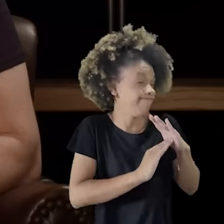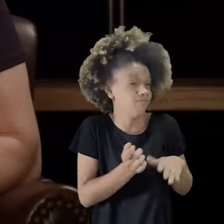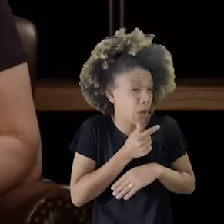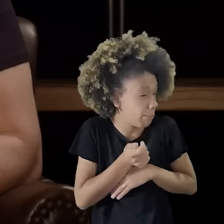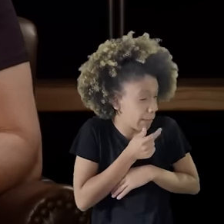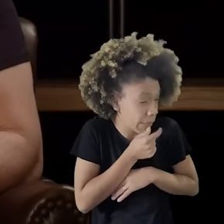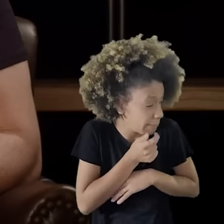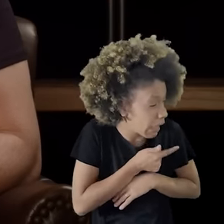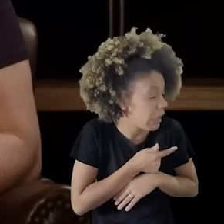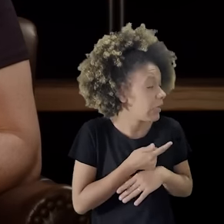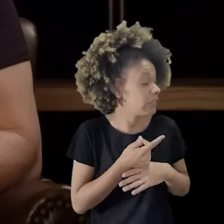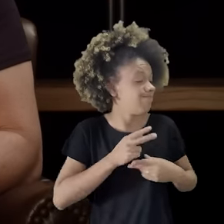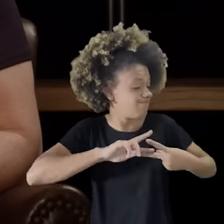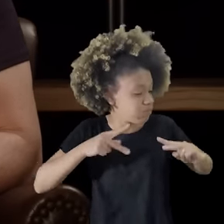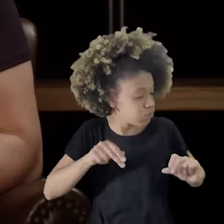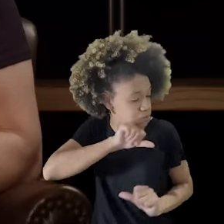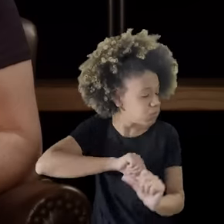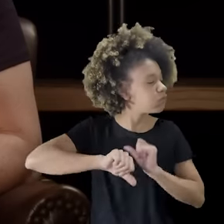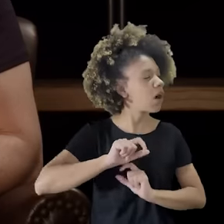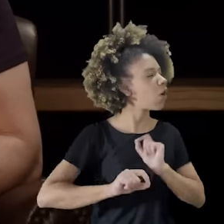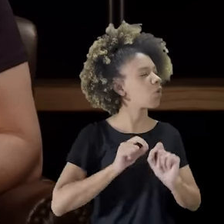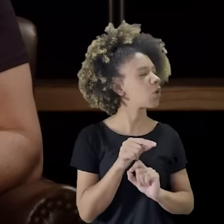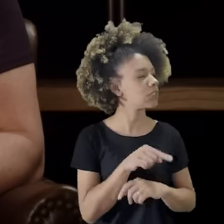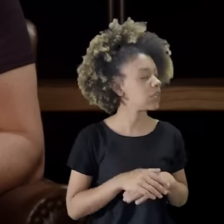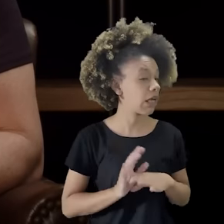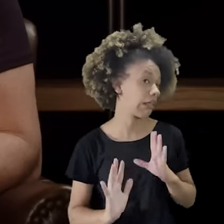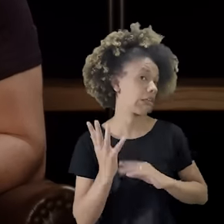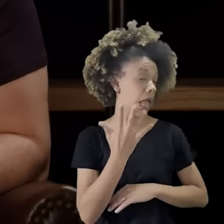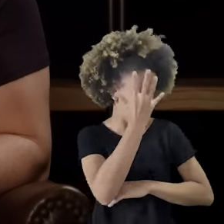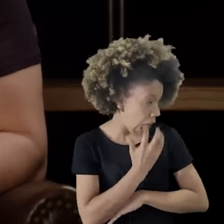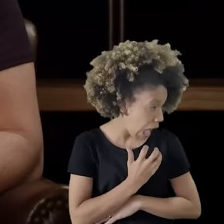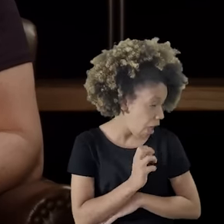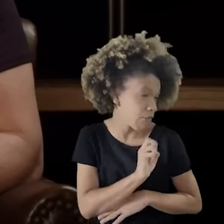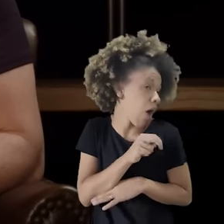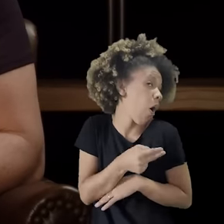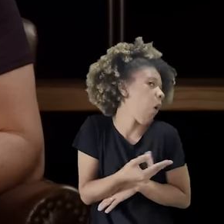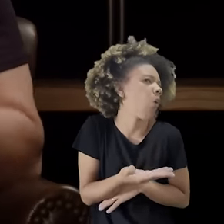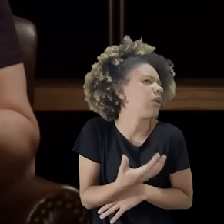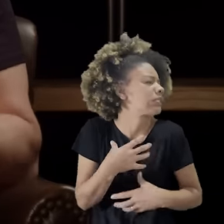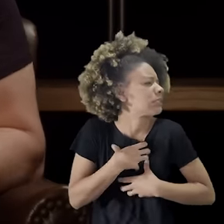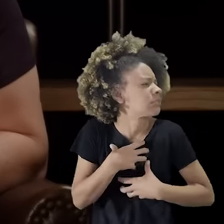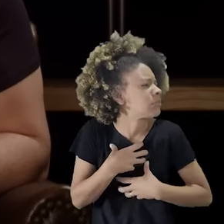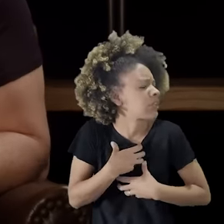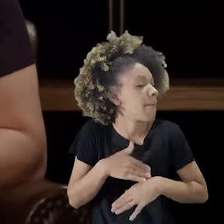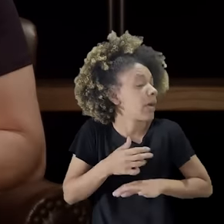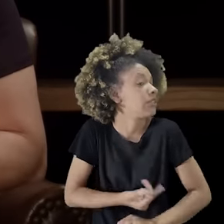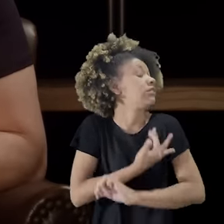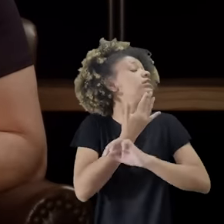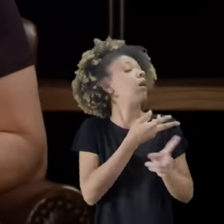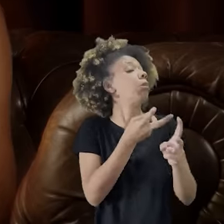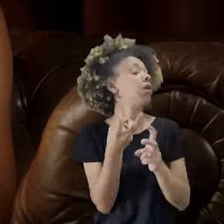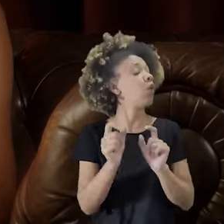excesso de remédio com hormônio e tal altera alguma coisa ali queria talvez raiva cria a sensibilidade ficar mais